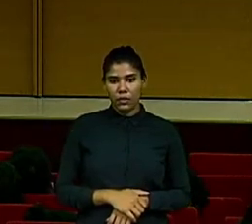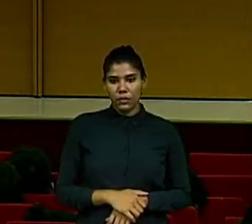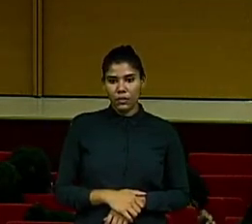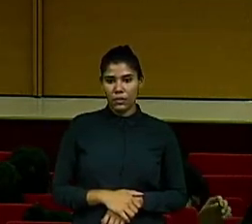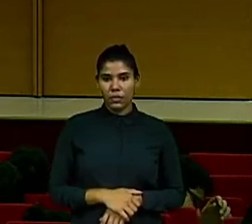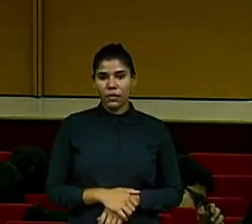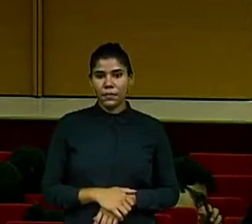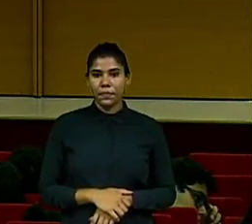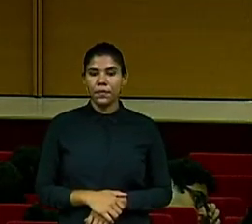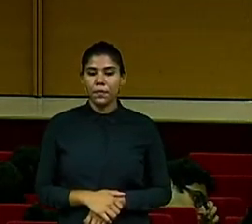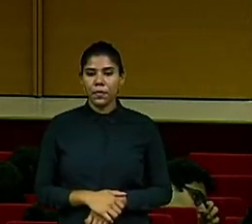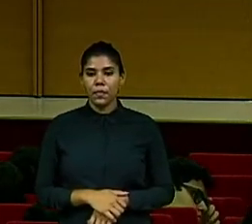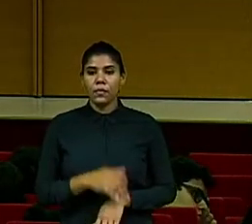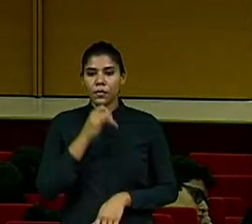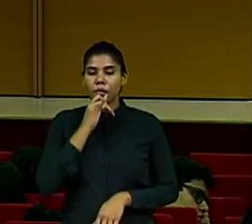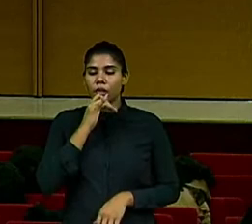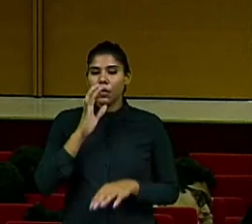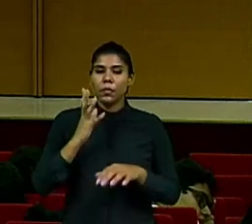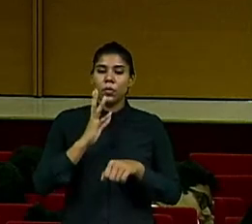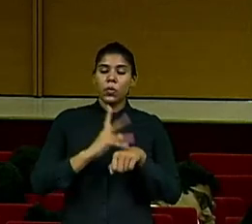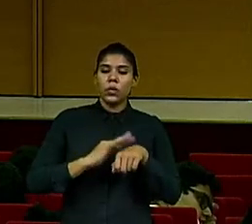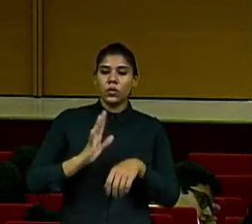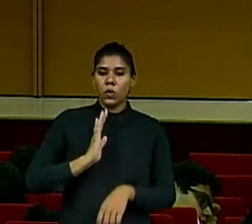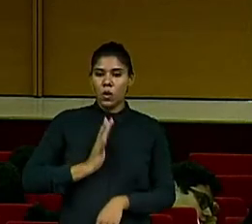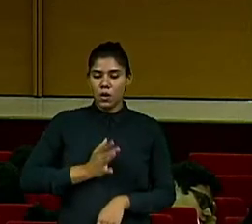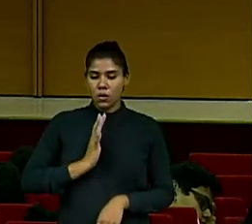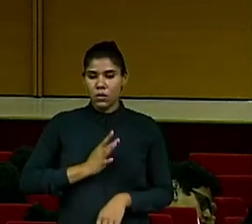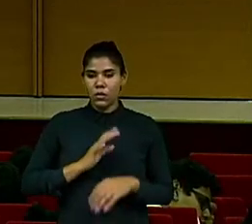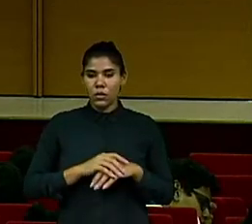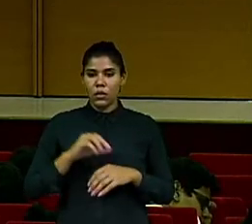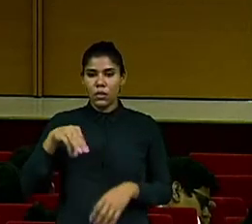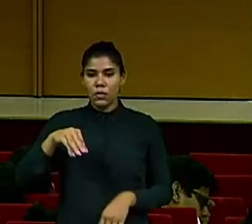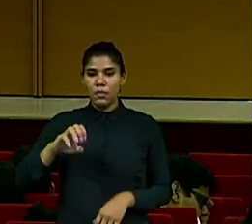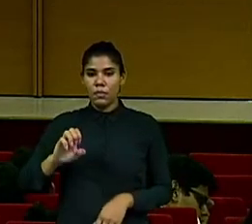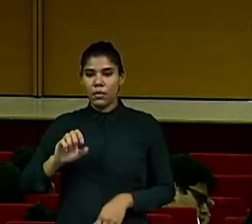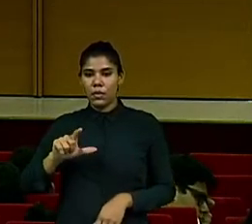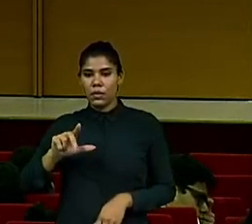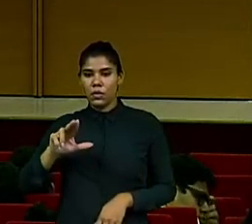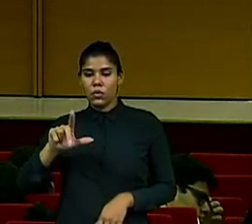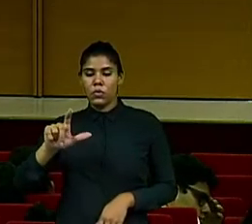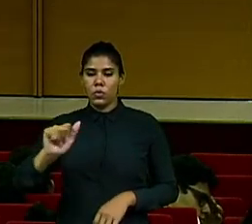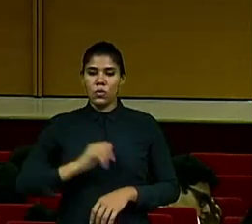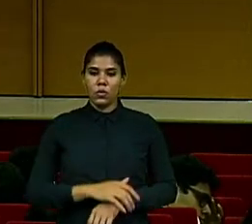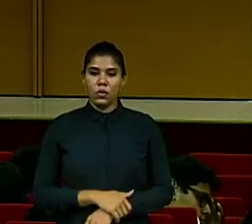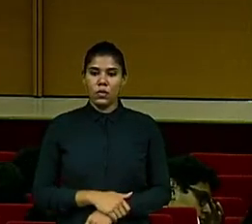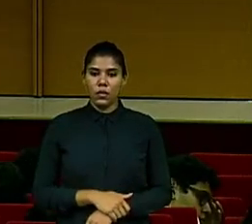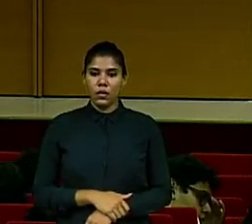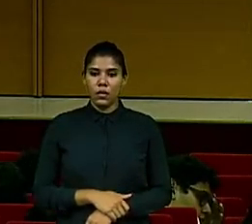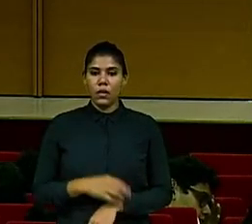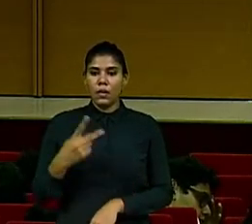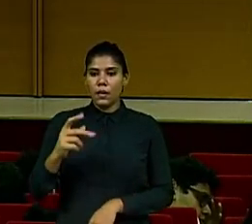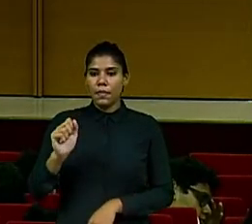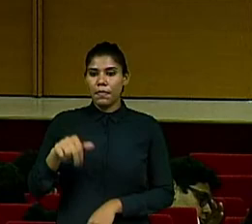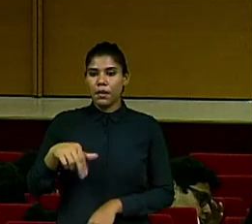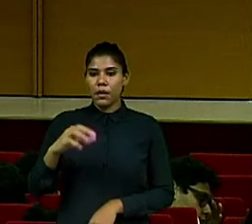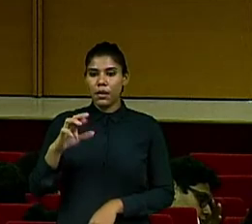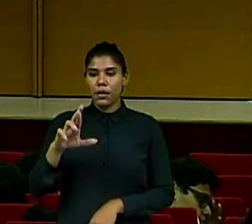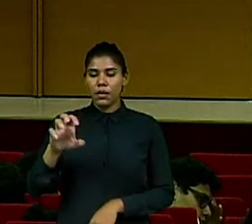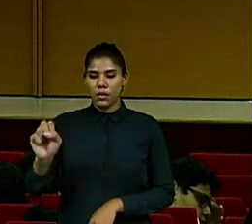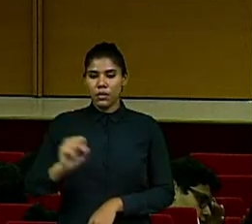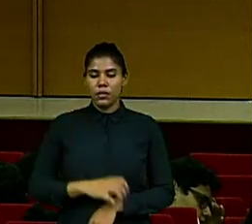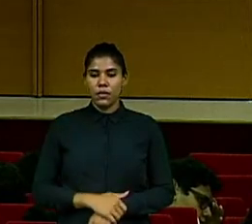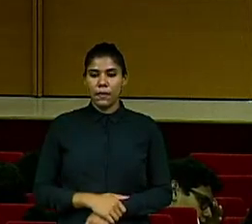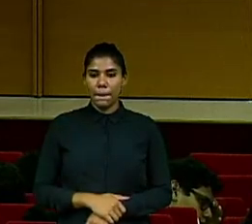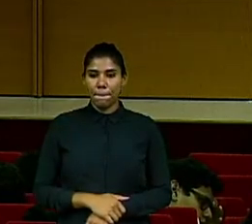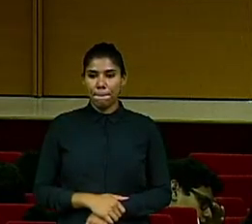doença do coração na medula para tentar paralítico para pâncreas de quem é diabético